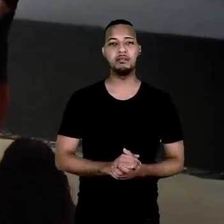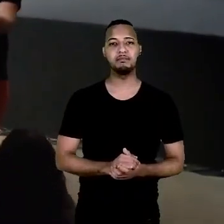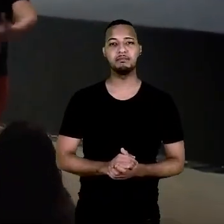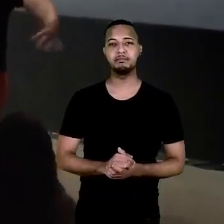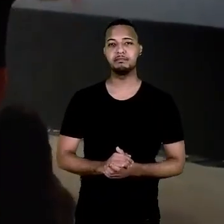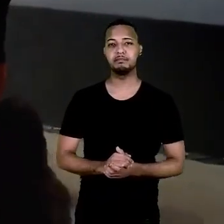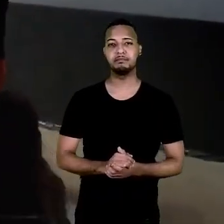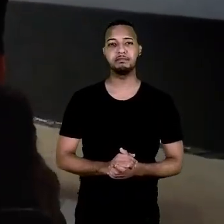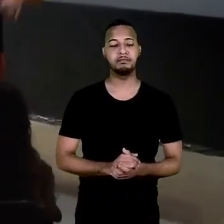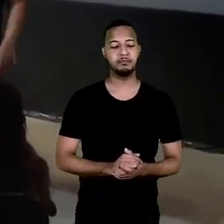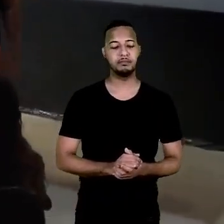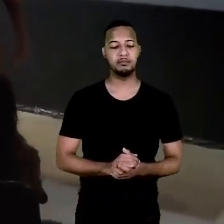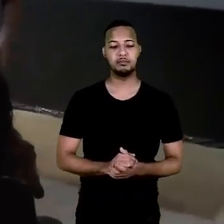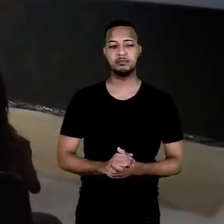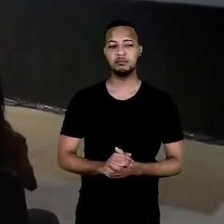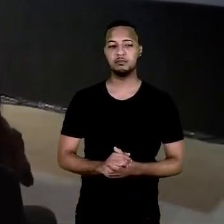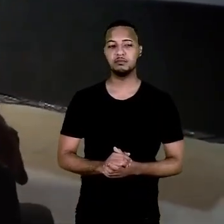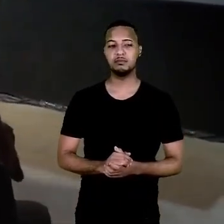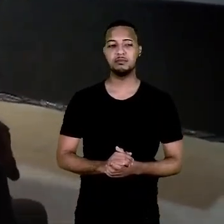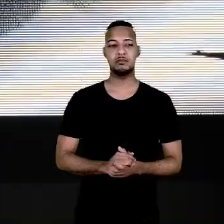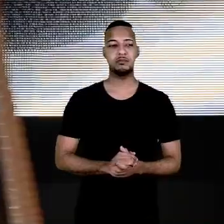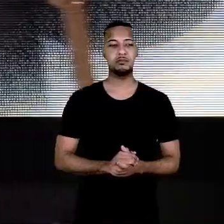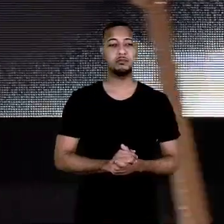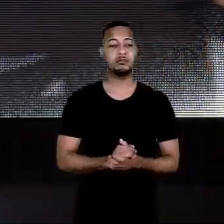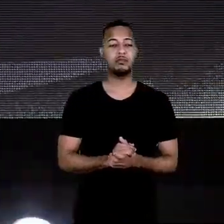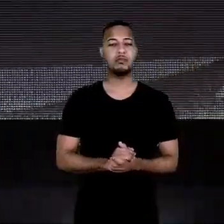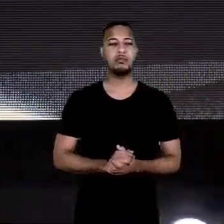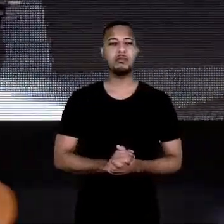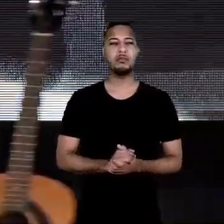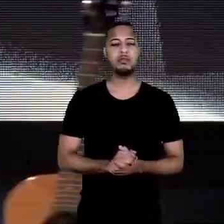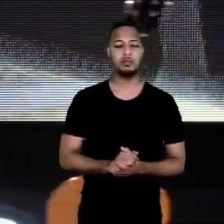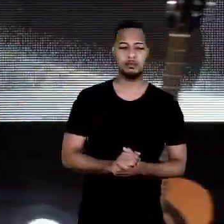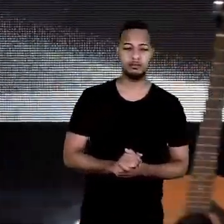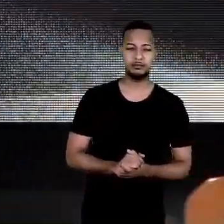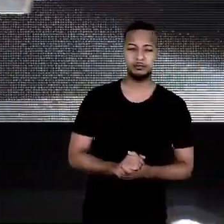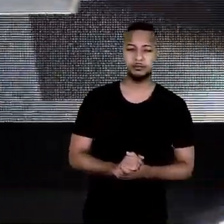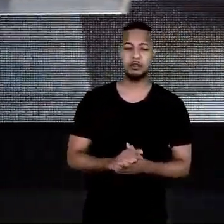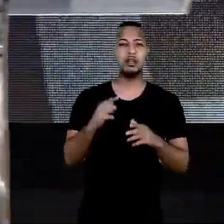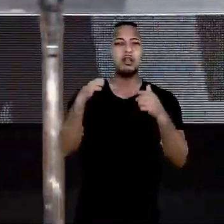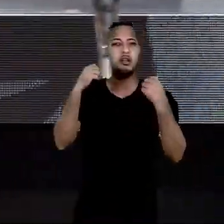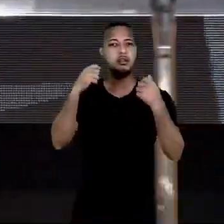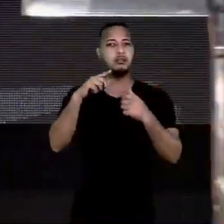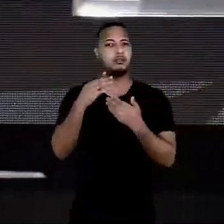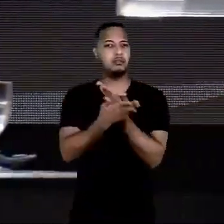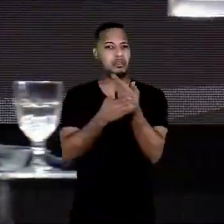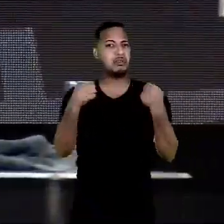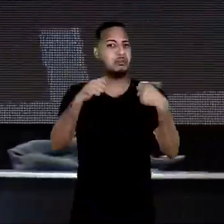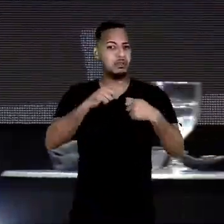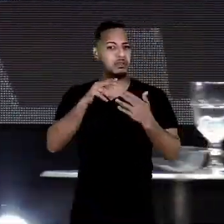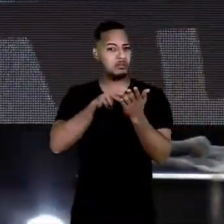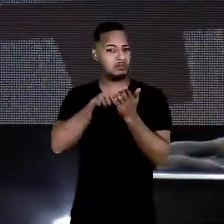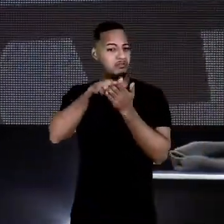Você é um adorador. Você é alguém que tem que se posicionar